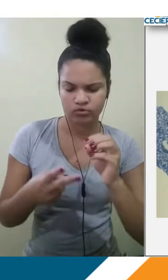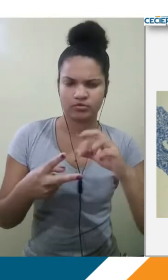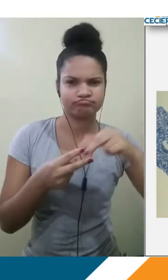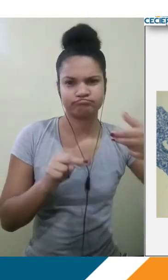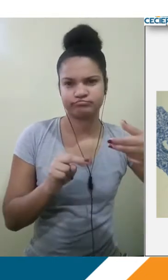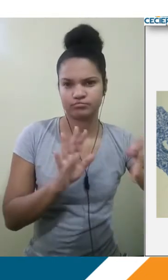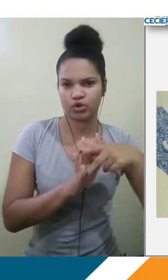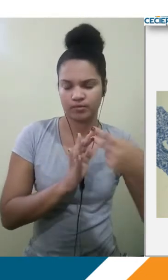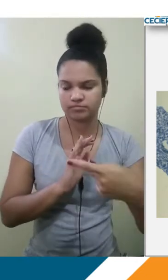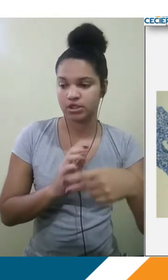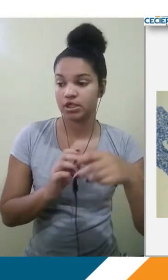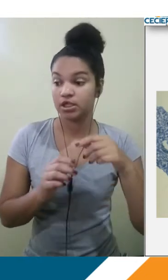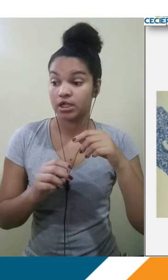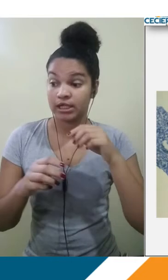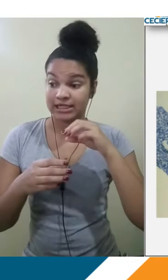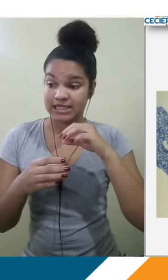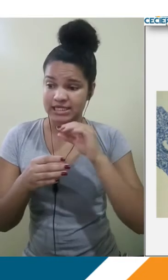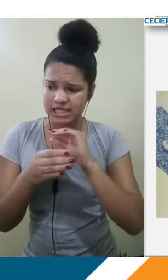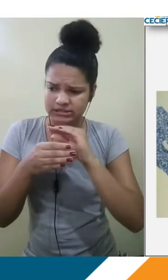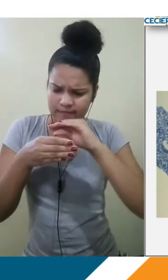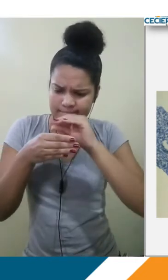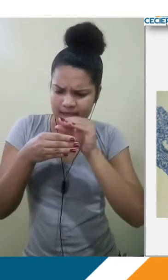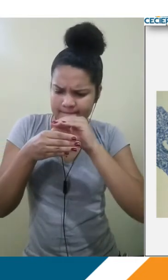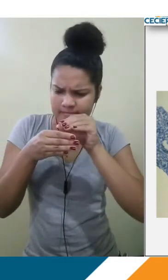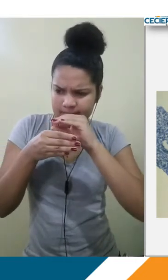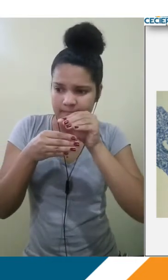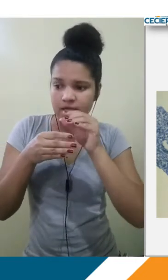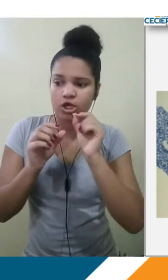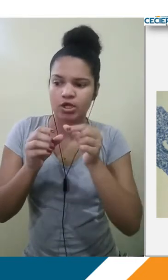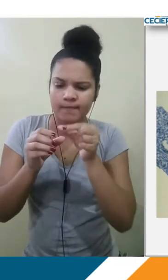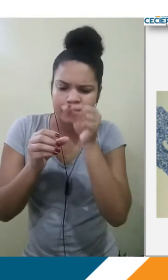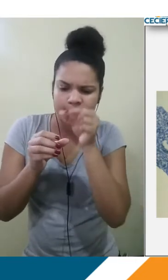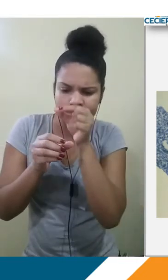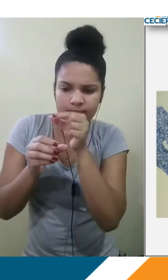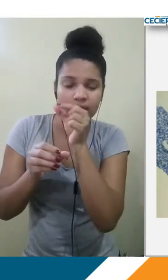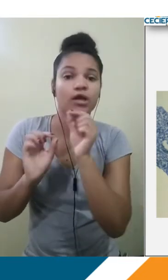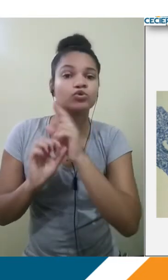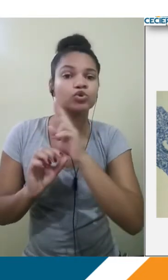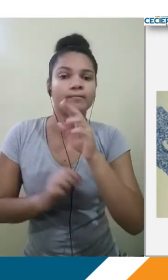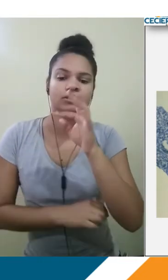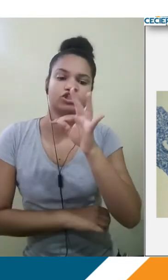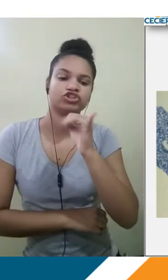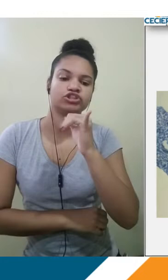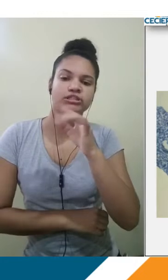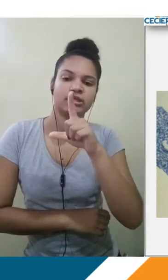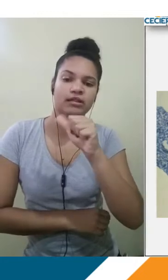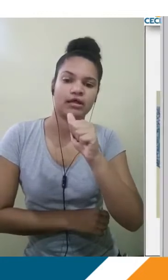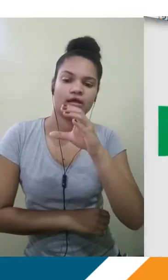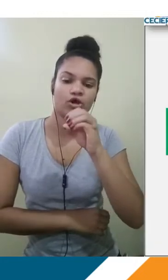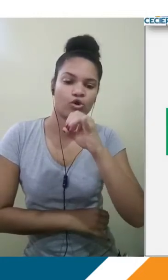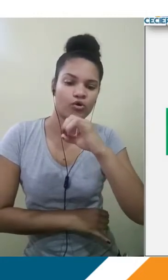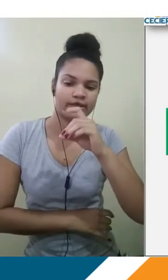genético do cloroplasto, e essas dobras de membrana interna chamadas de tilacoides. A fotossíntese